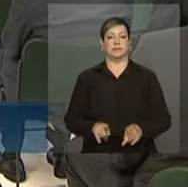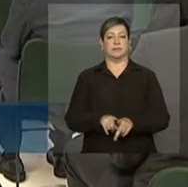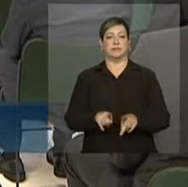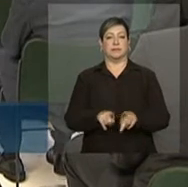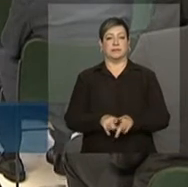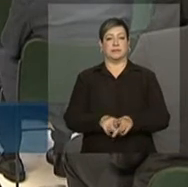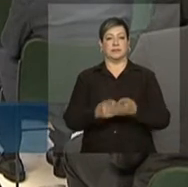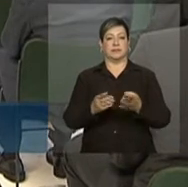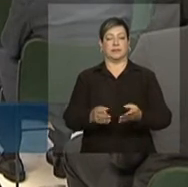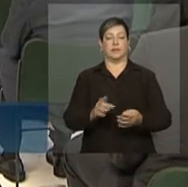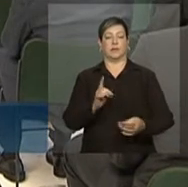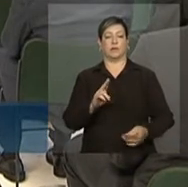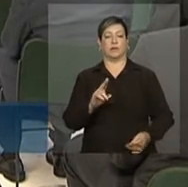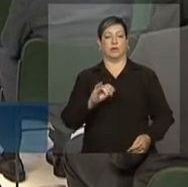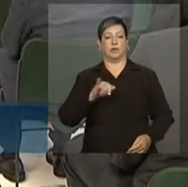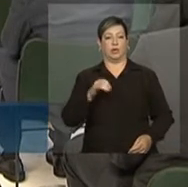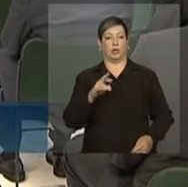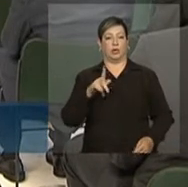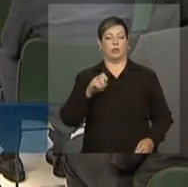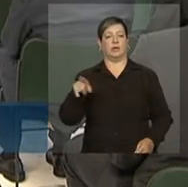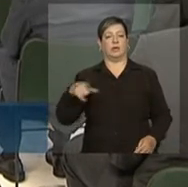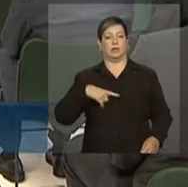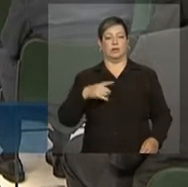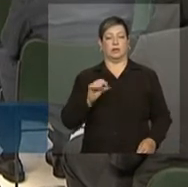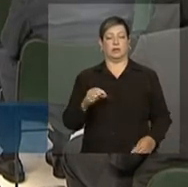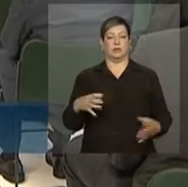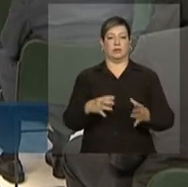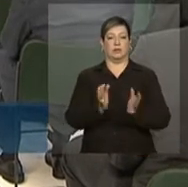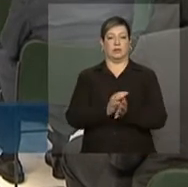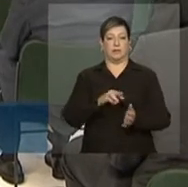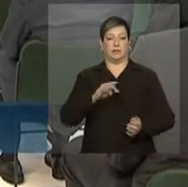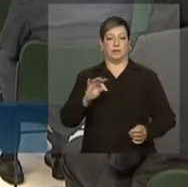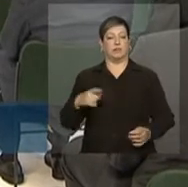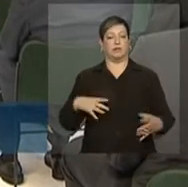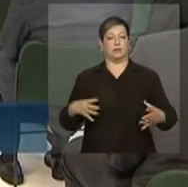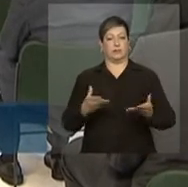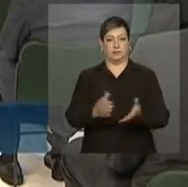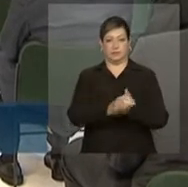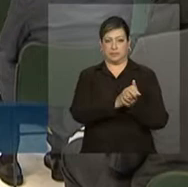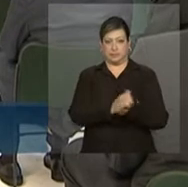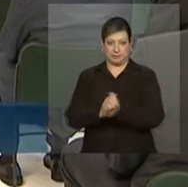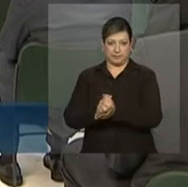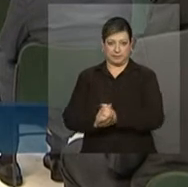Ilustríssimo doutor Jorge Bastos, diretor-geral em exercício da NTT.